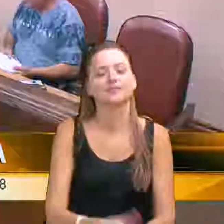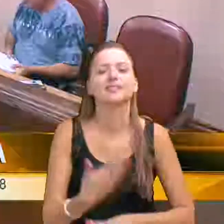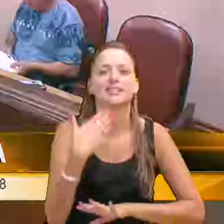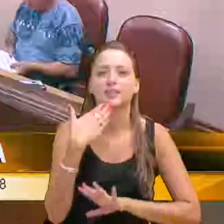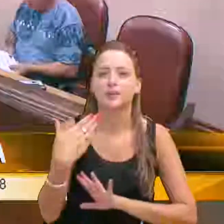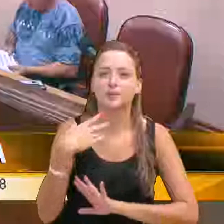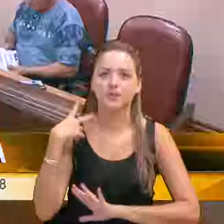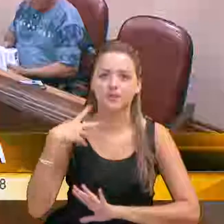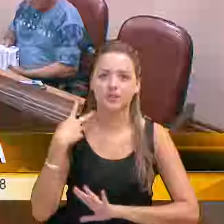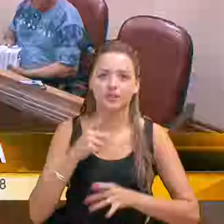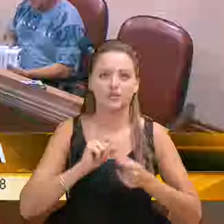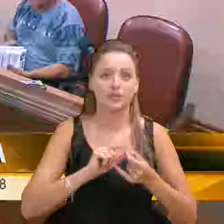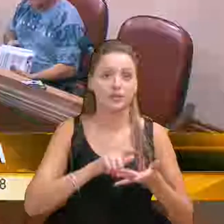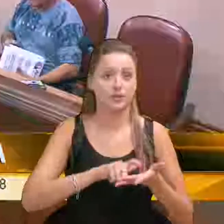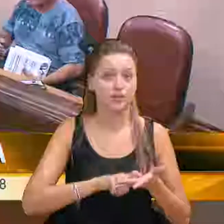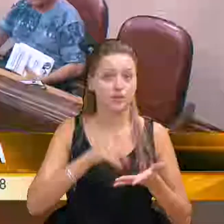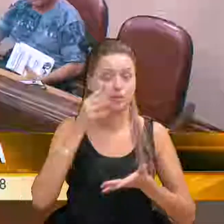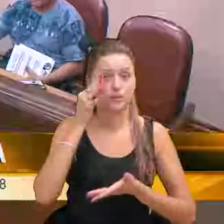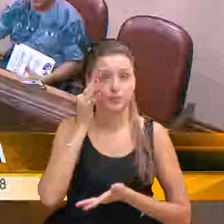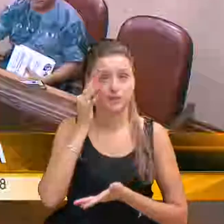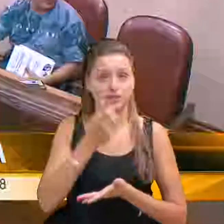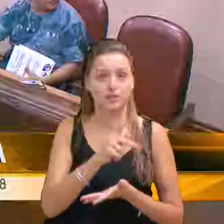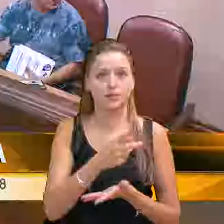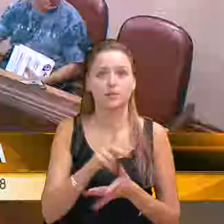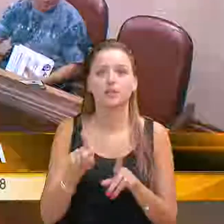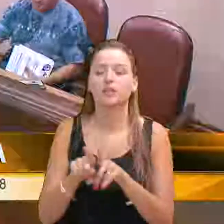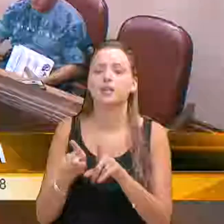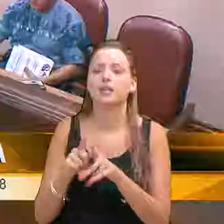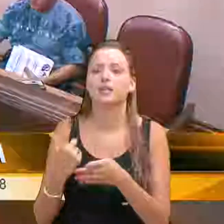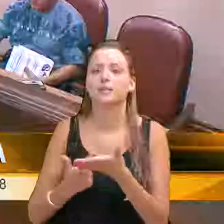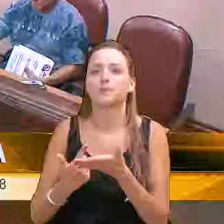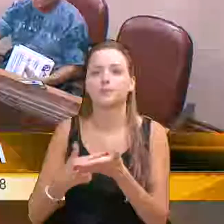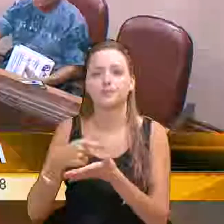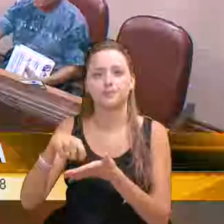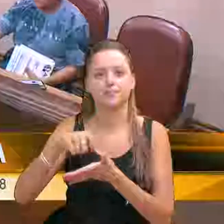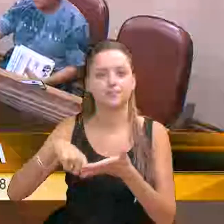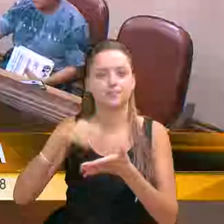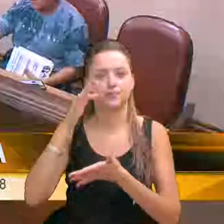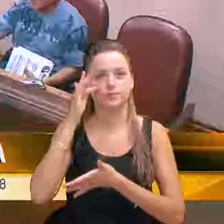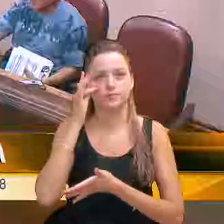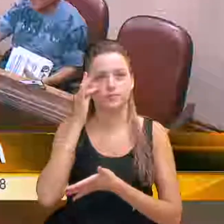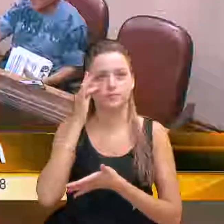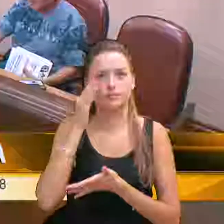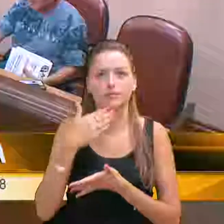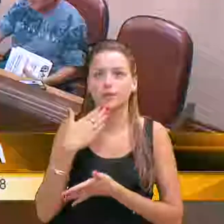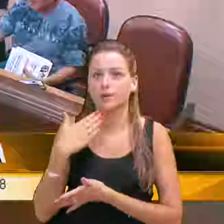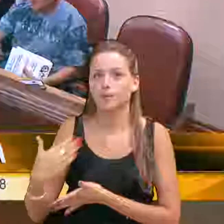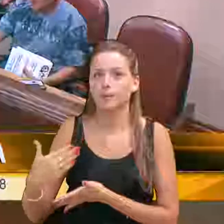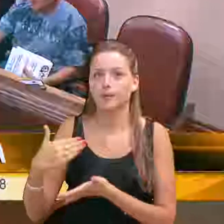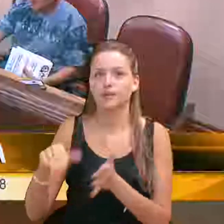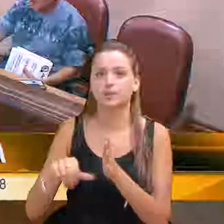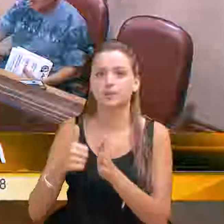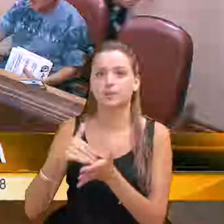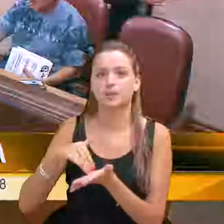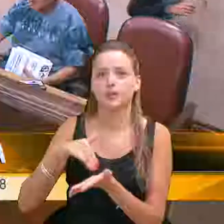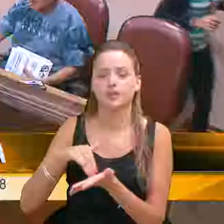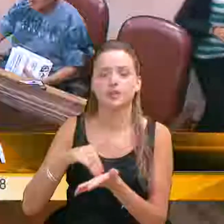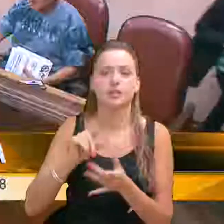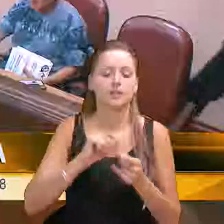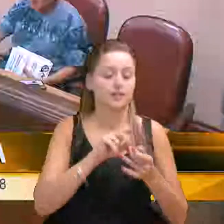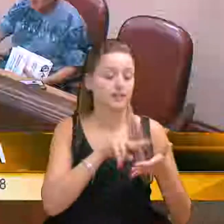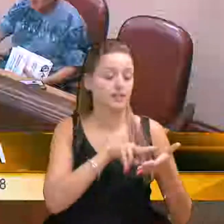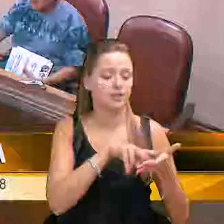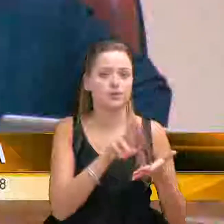Solicito aos vereadores que procedam ao registro de presença no terminal eletrônico e também no livro de presenças. E solicito à primeira secretária que faça a leitura